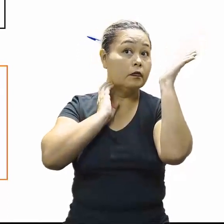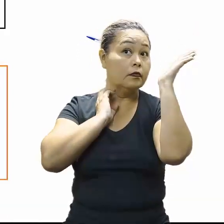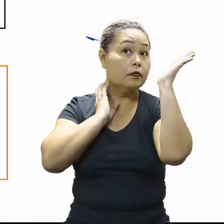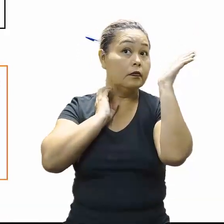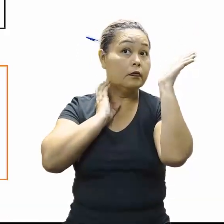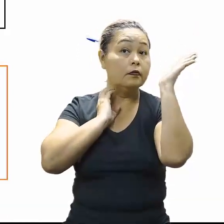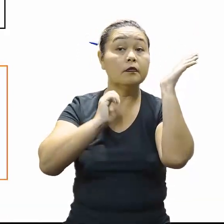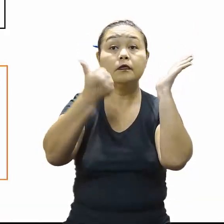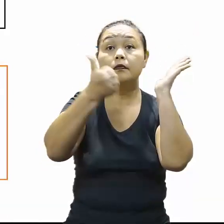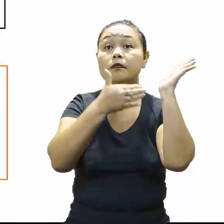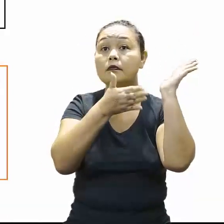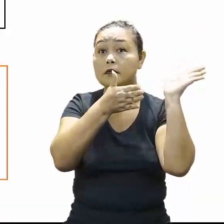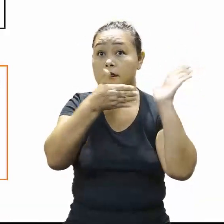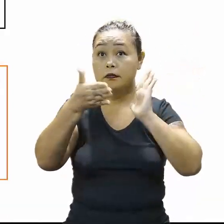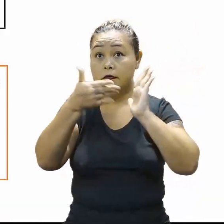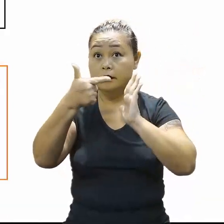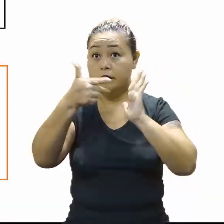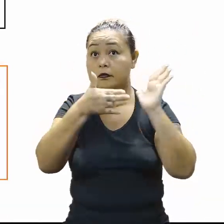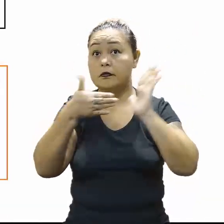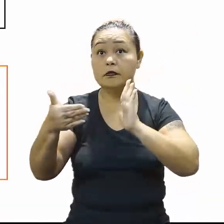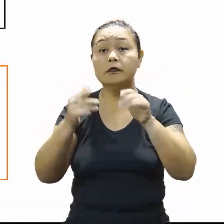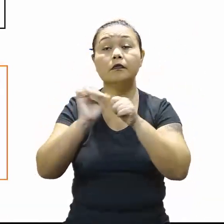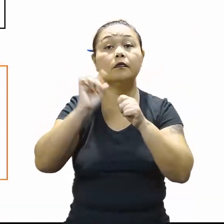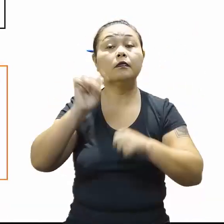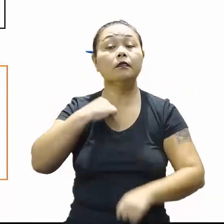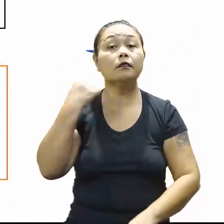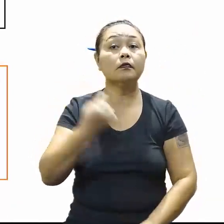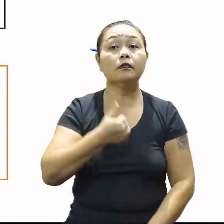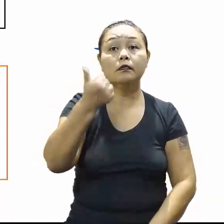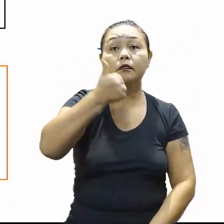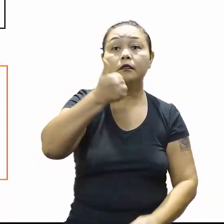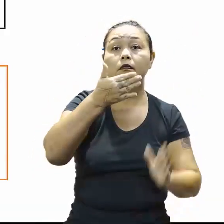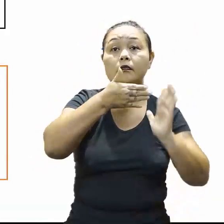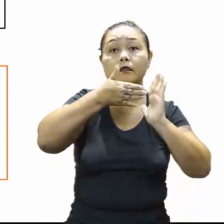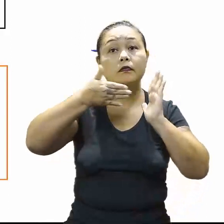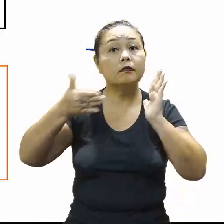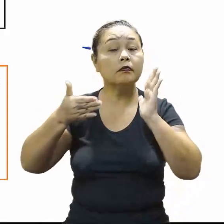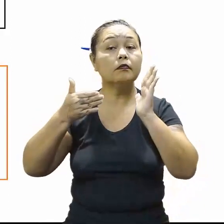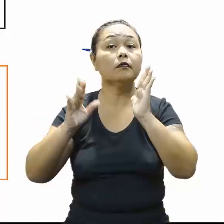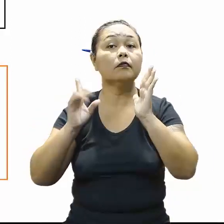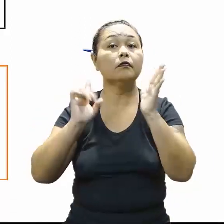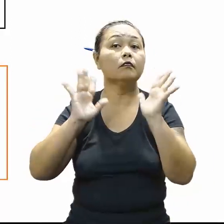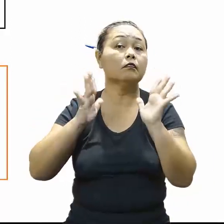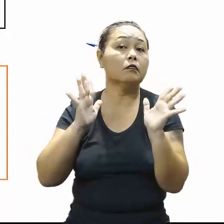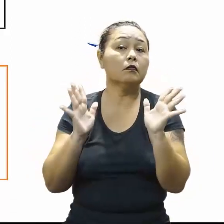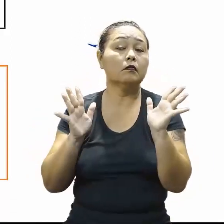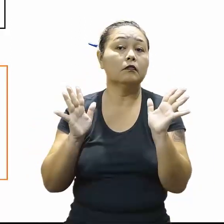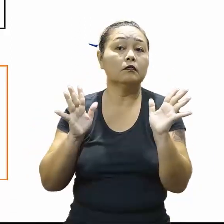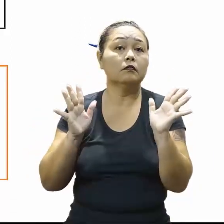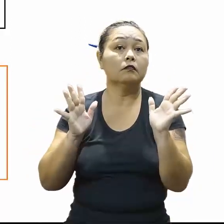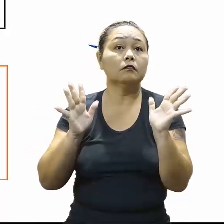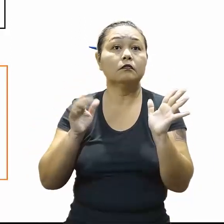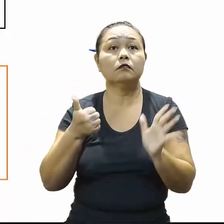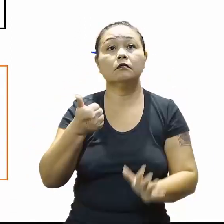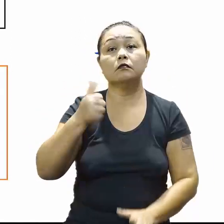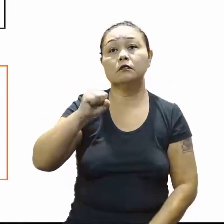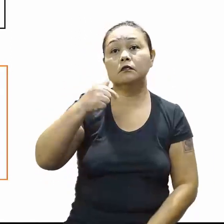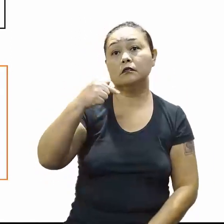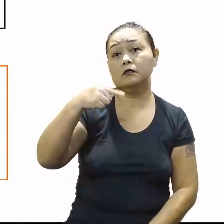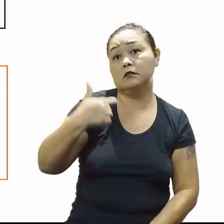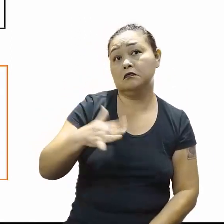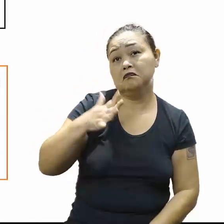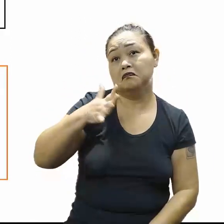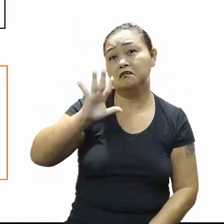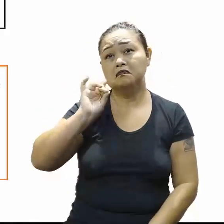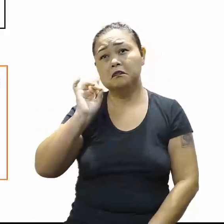O primeiro ciclo da borracha, o segundo ciclo aí, nós vamos ver que o primeiro ciclo ele se dá ali em 1872,